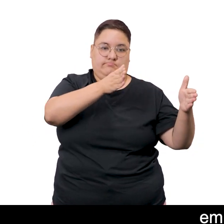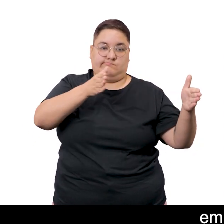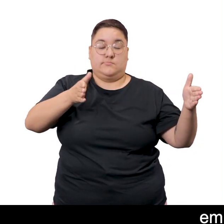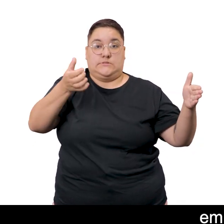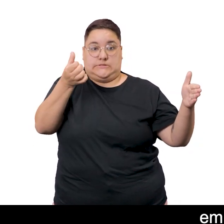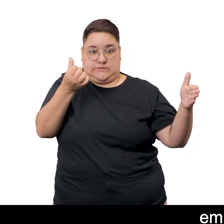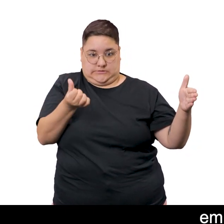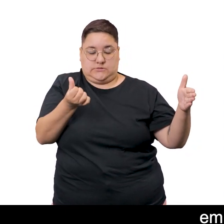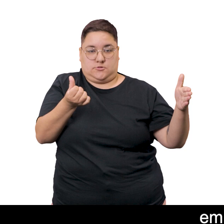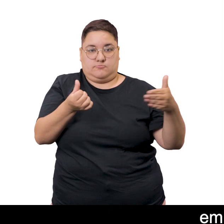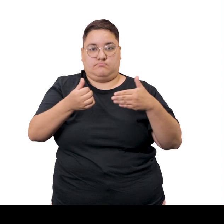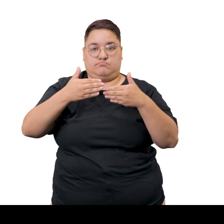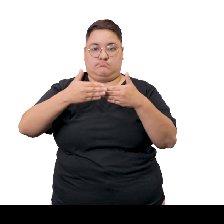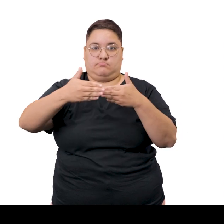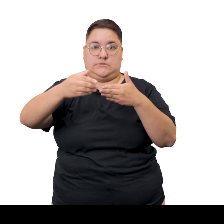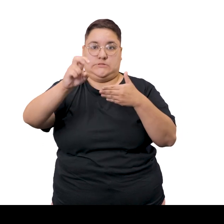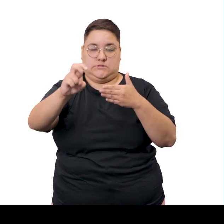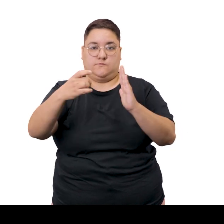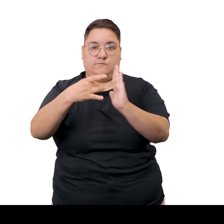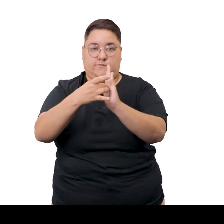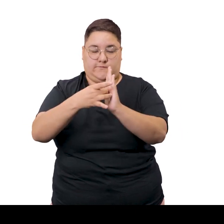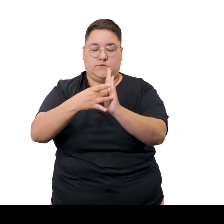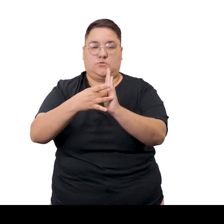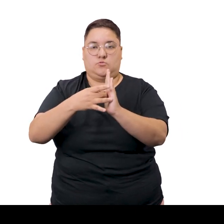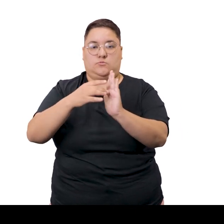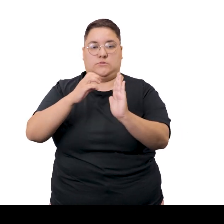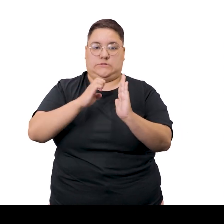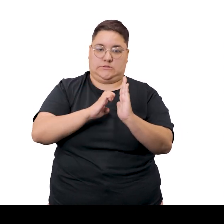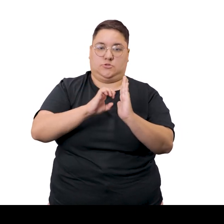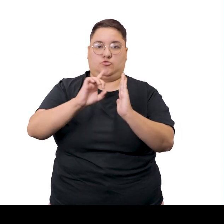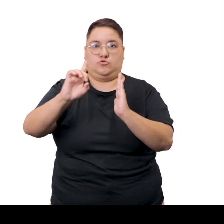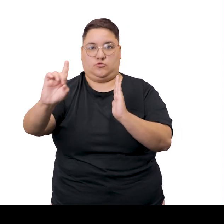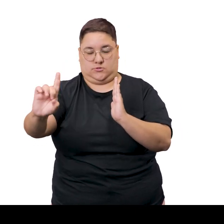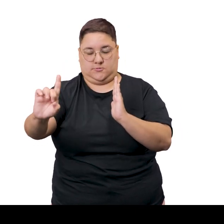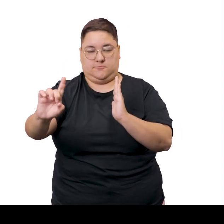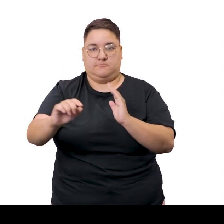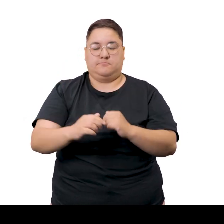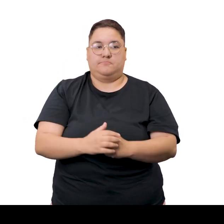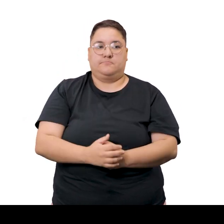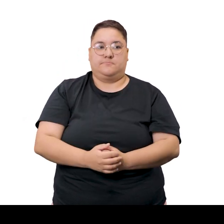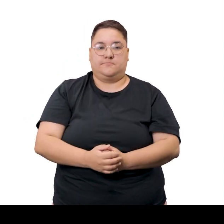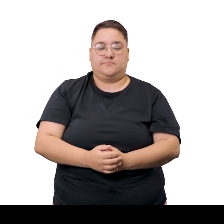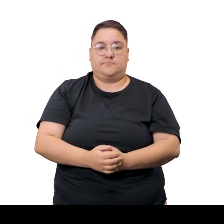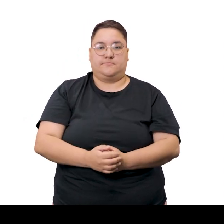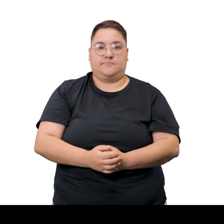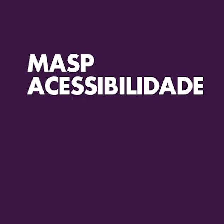que está na sexta fileira, no quinto cavalete da esquerda para a direita.